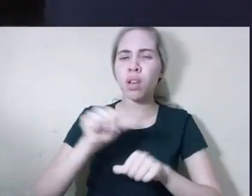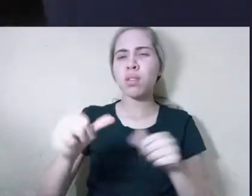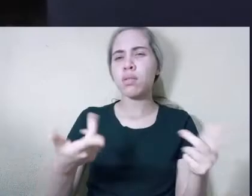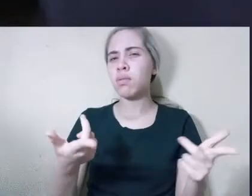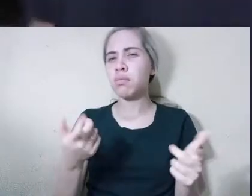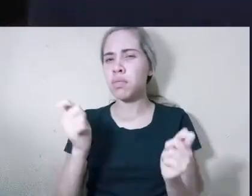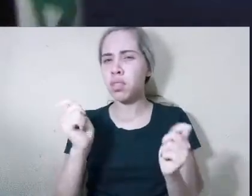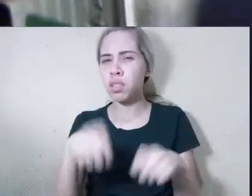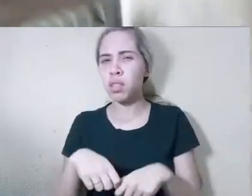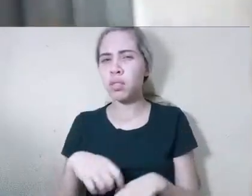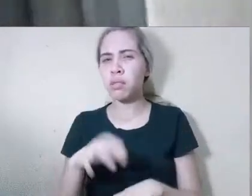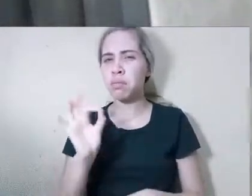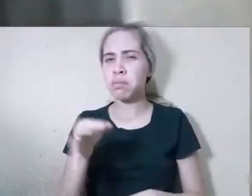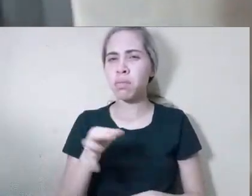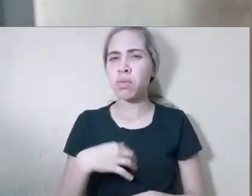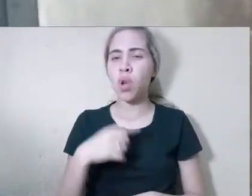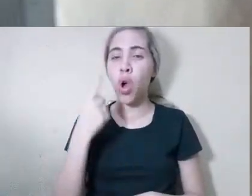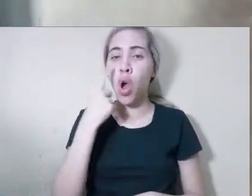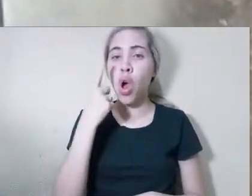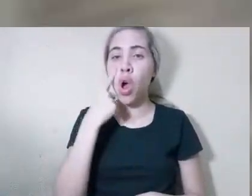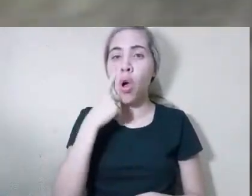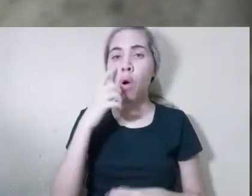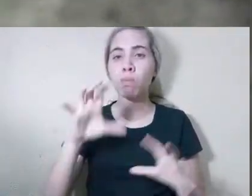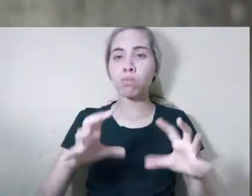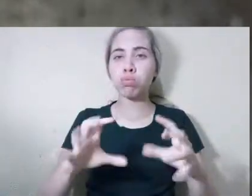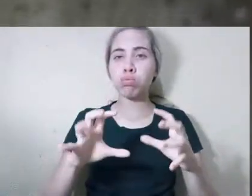né? Isso. Olha lá, gente.